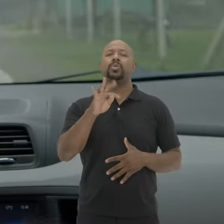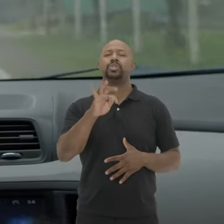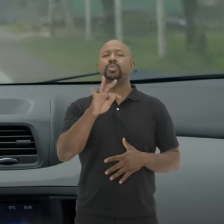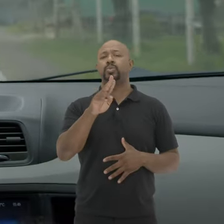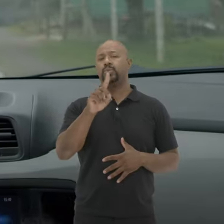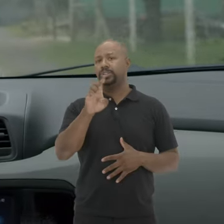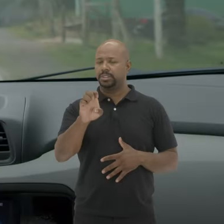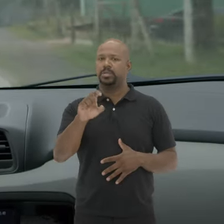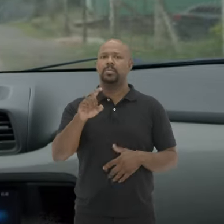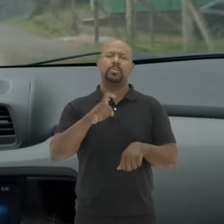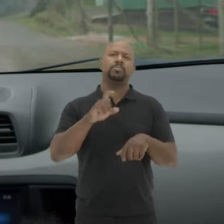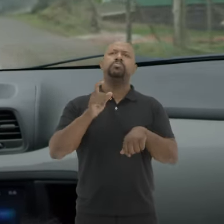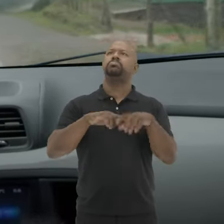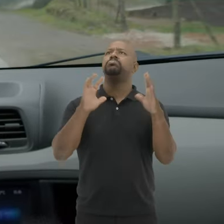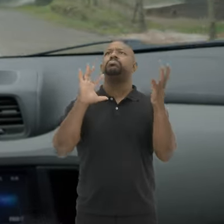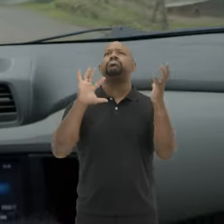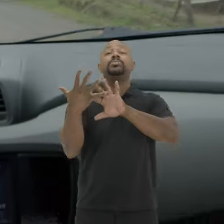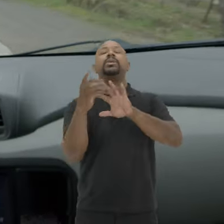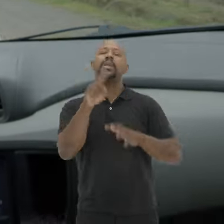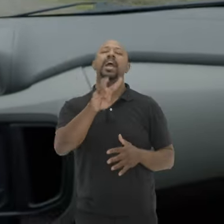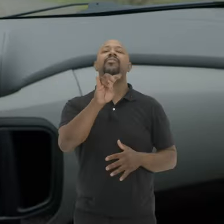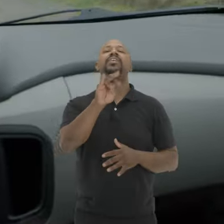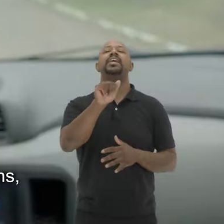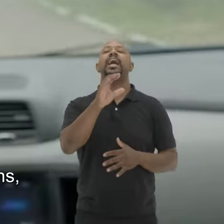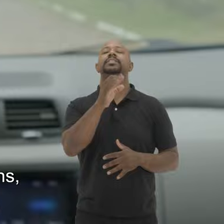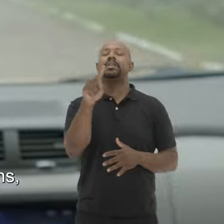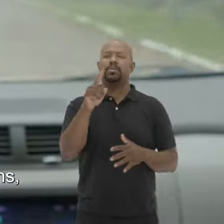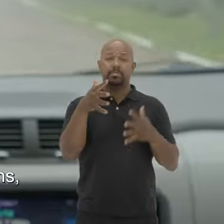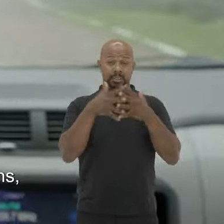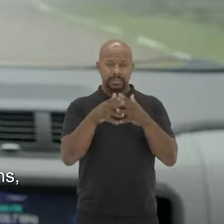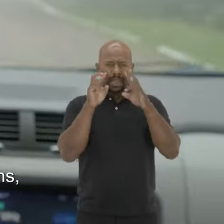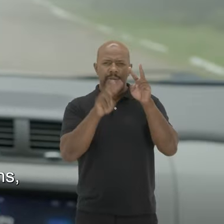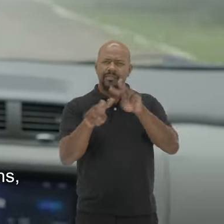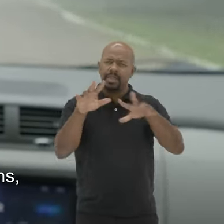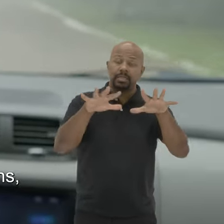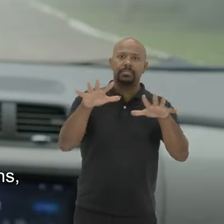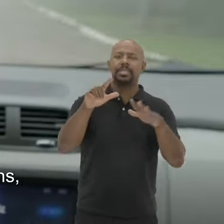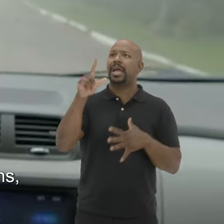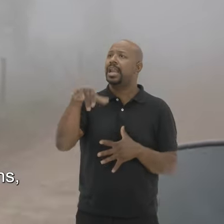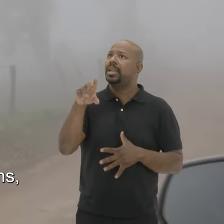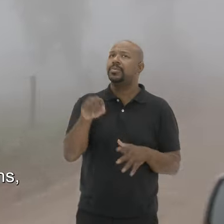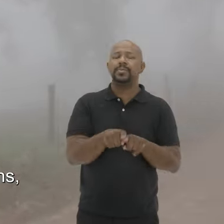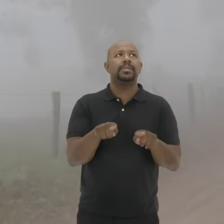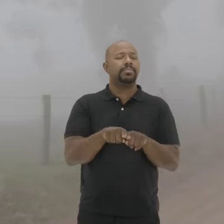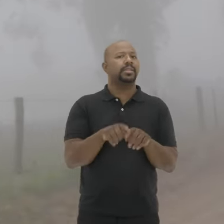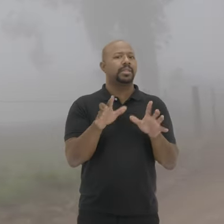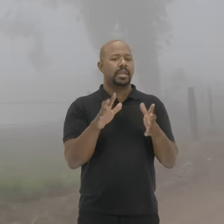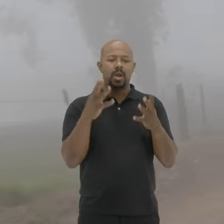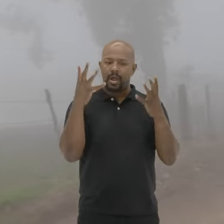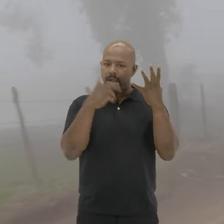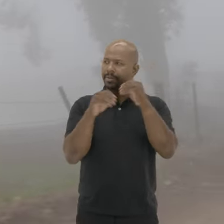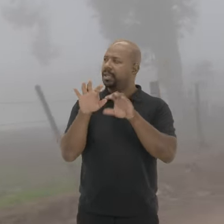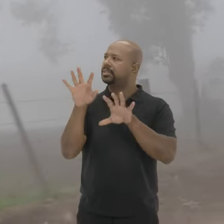altitude, o tempo muda, que é a chamada viração. Prejudica para ver as paisagens, mas é lindo igual, né?